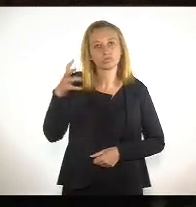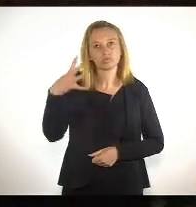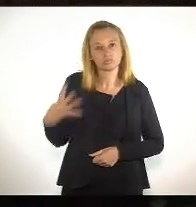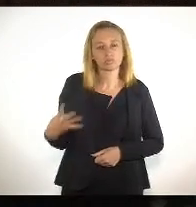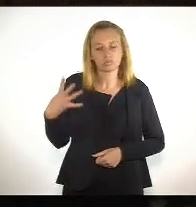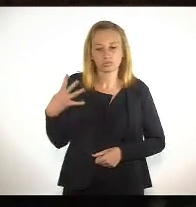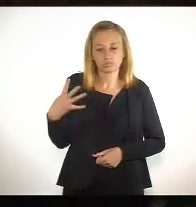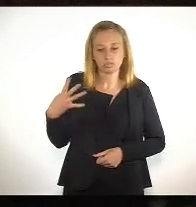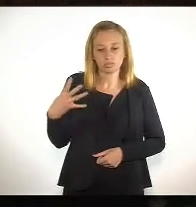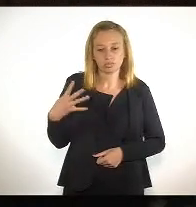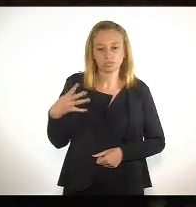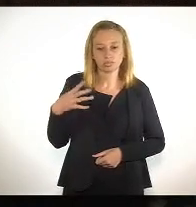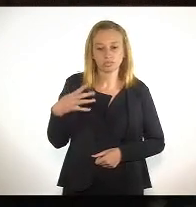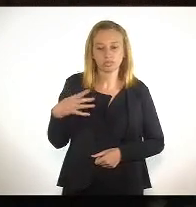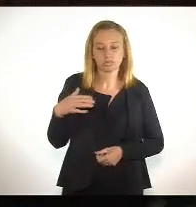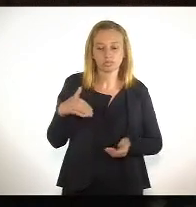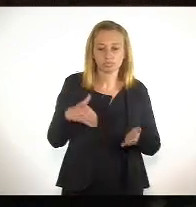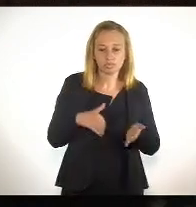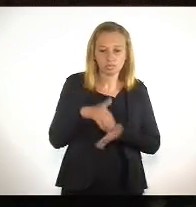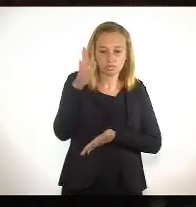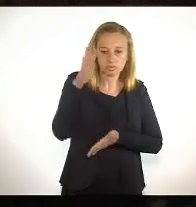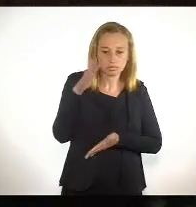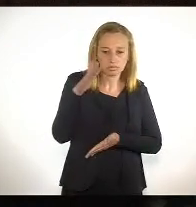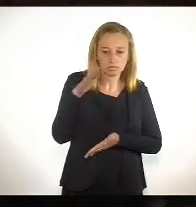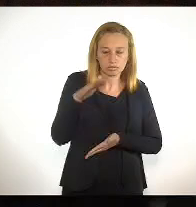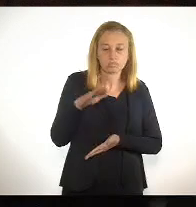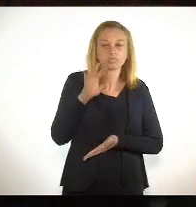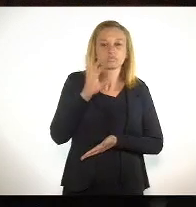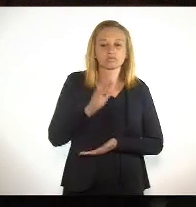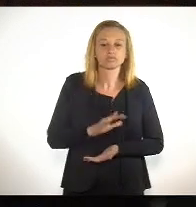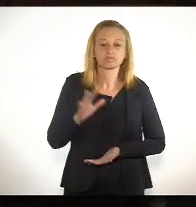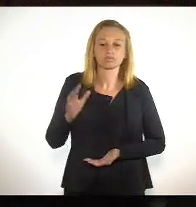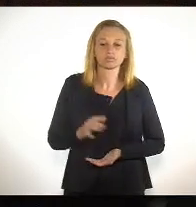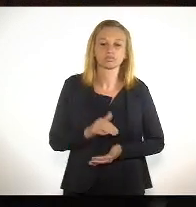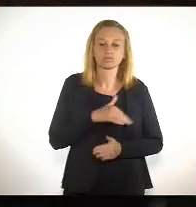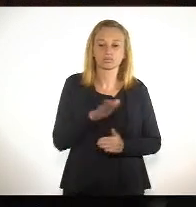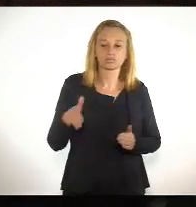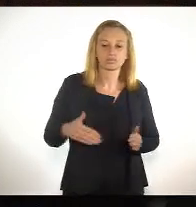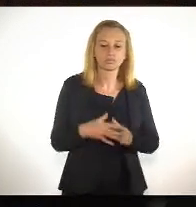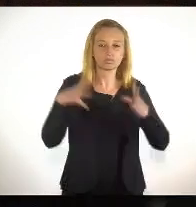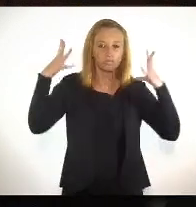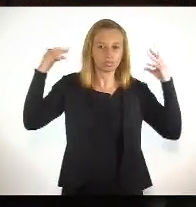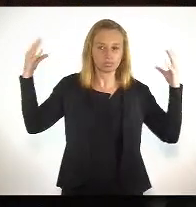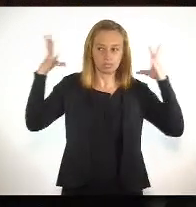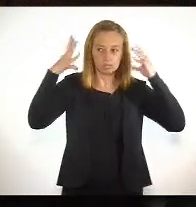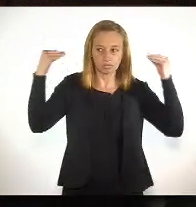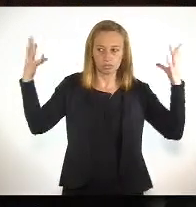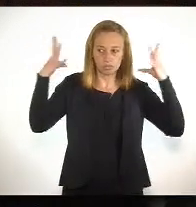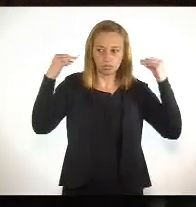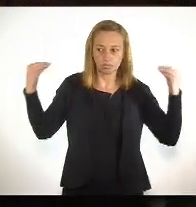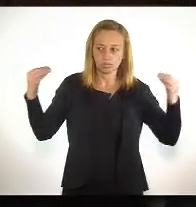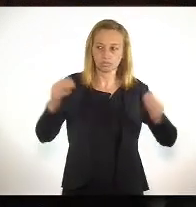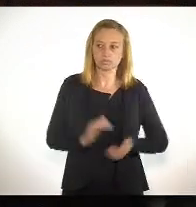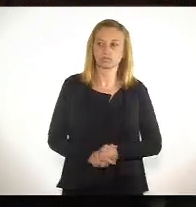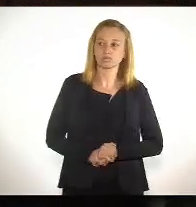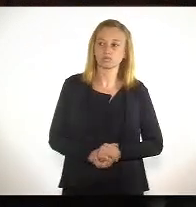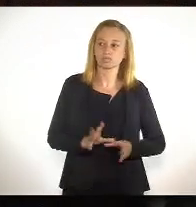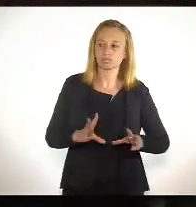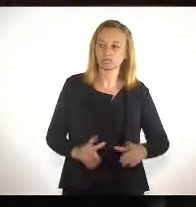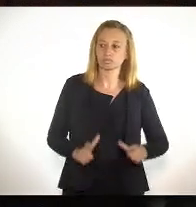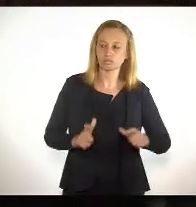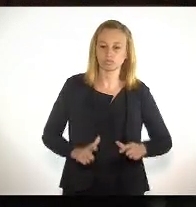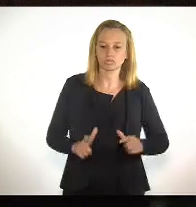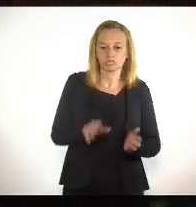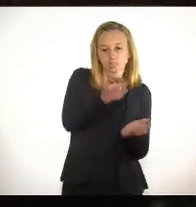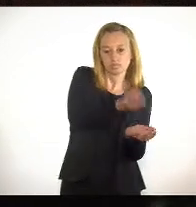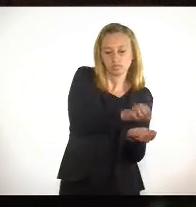1654, expulsaram de vez os holandeses do território de Recife,